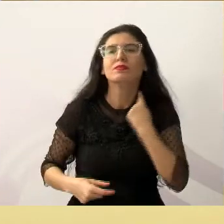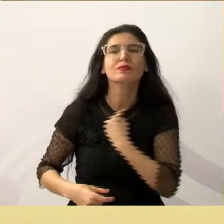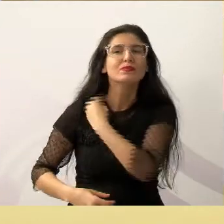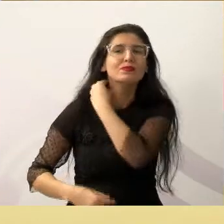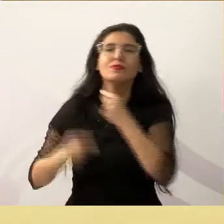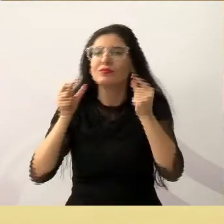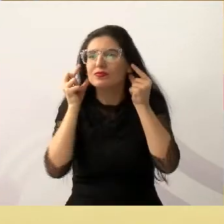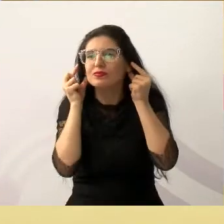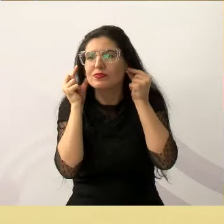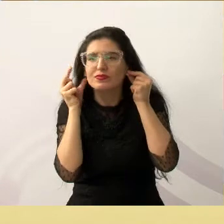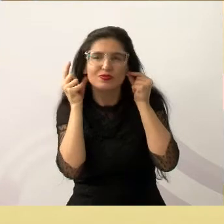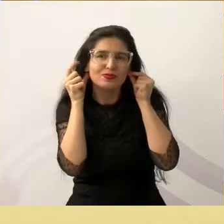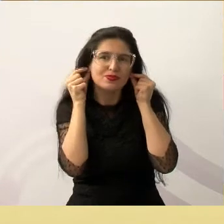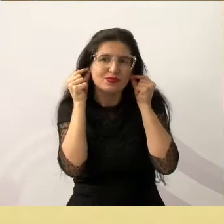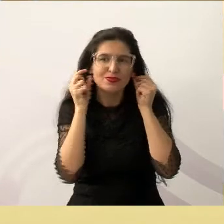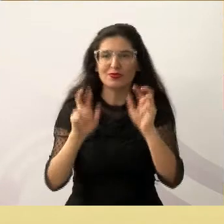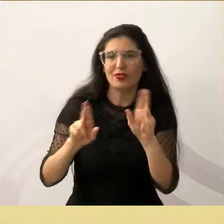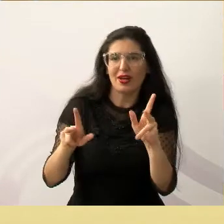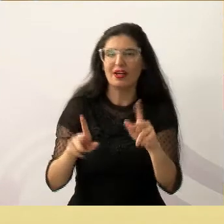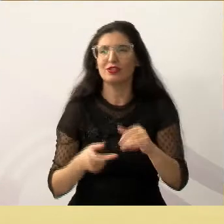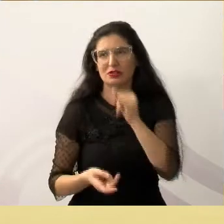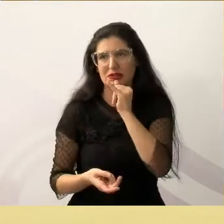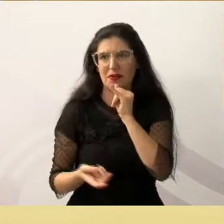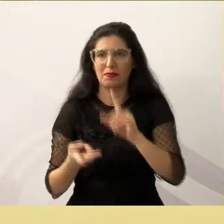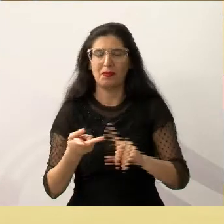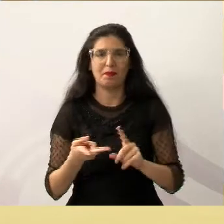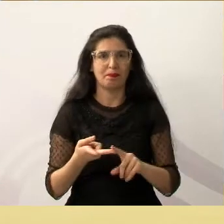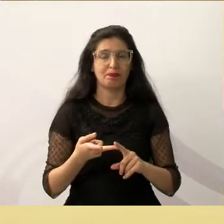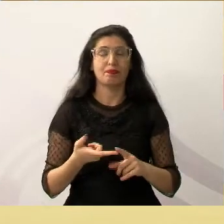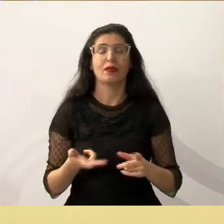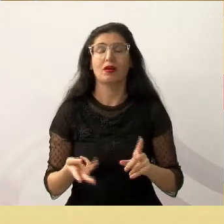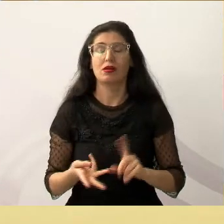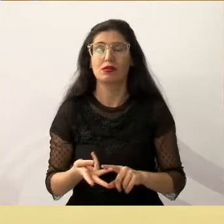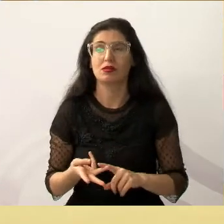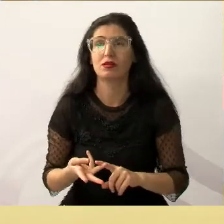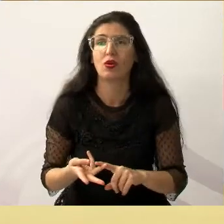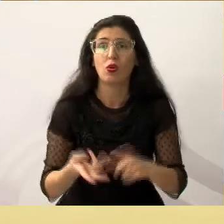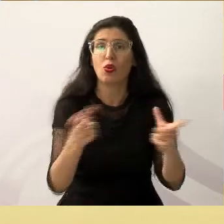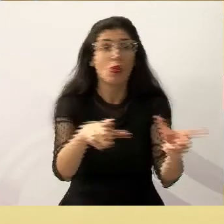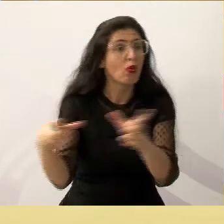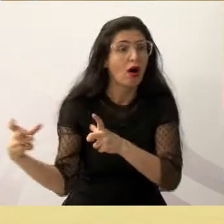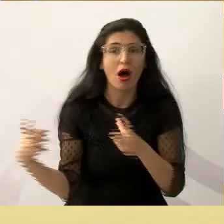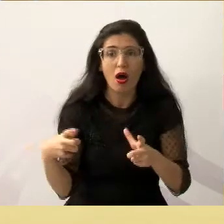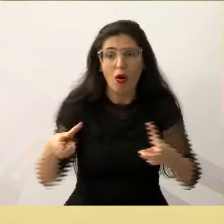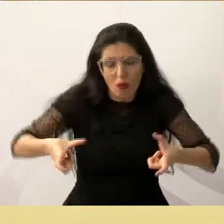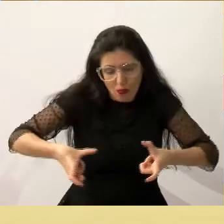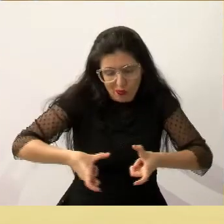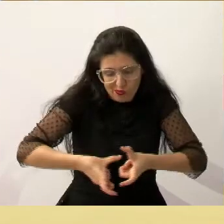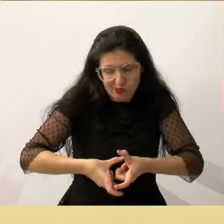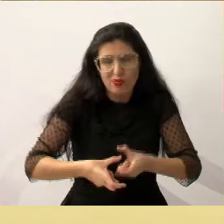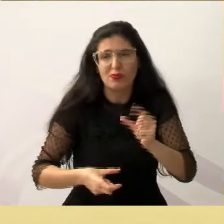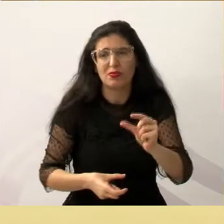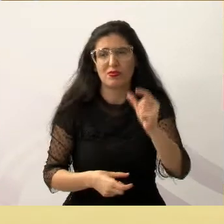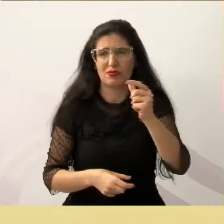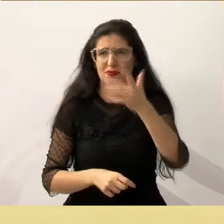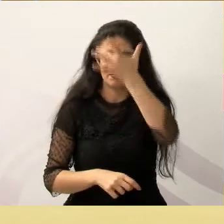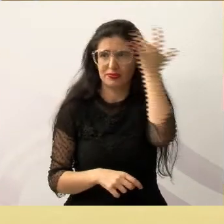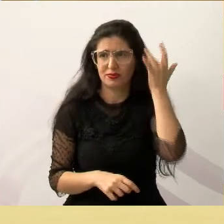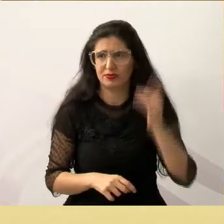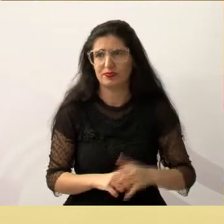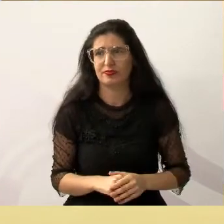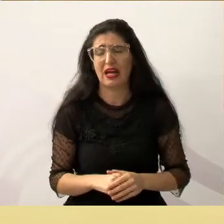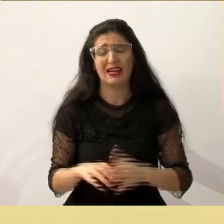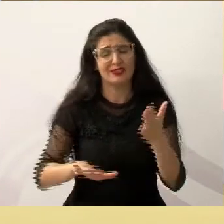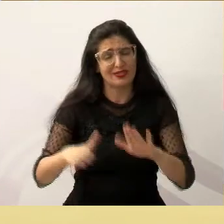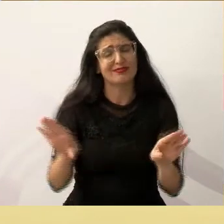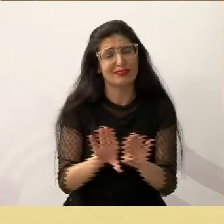em alguns bairros da cidade, até diminuiu esses locais por conta de falta de incentivo e até mesmo apoio, às